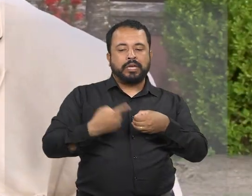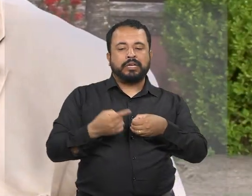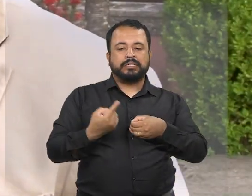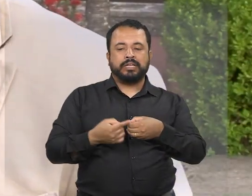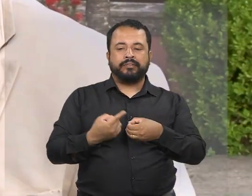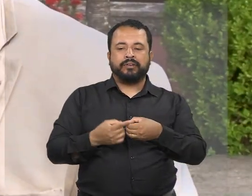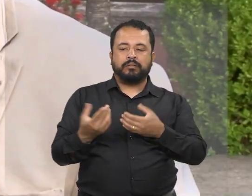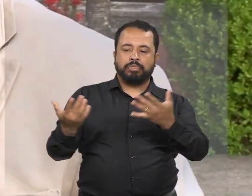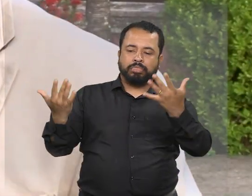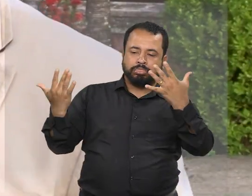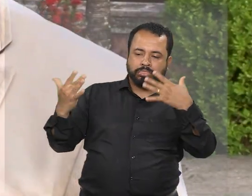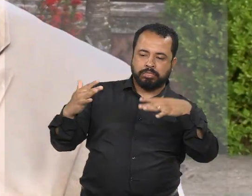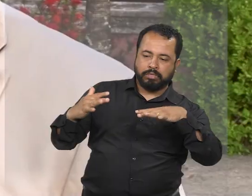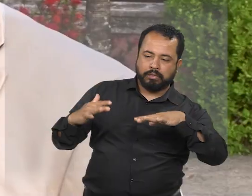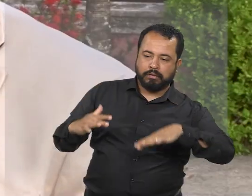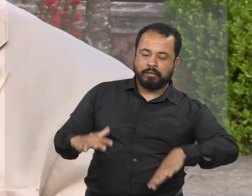quando